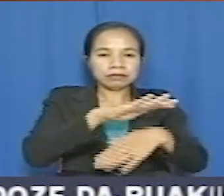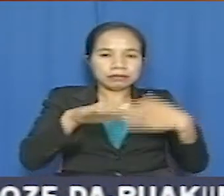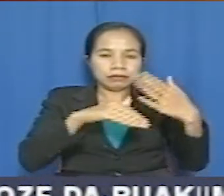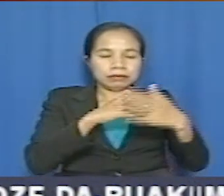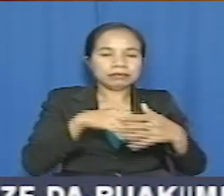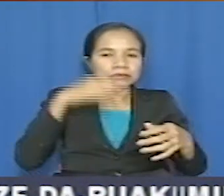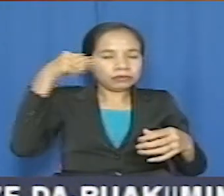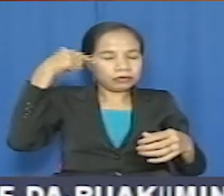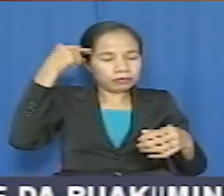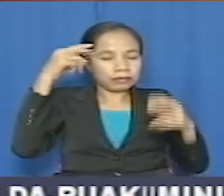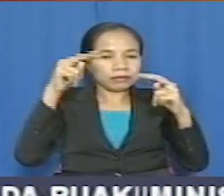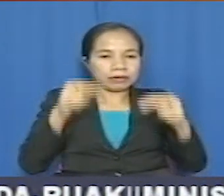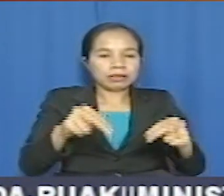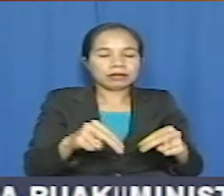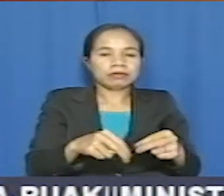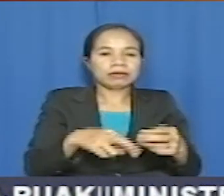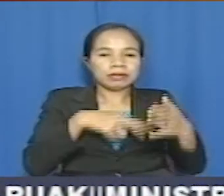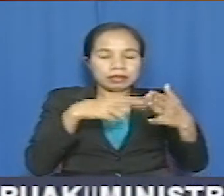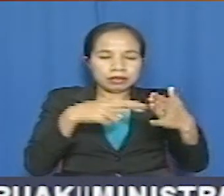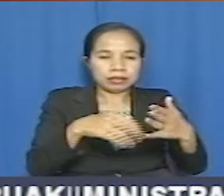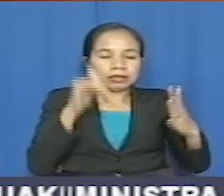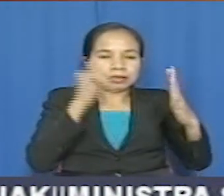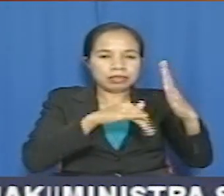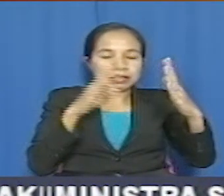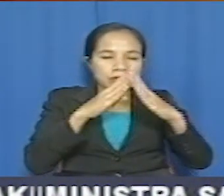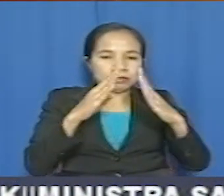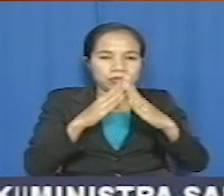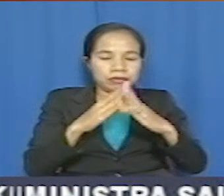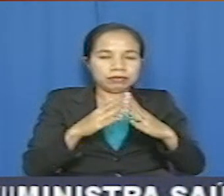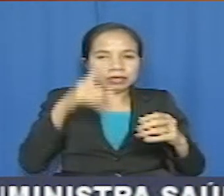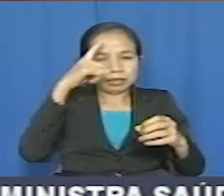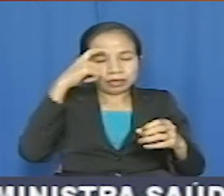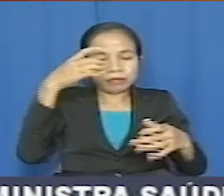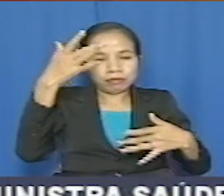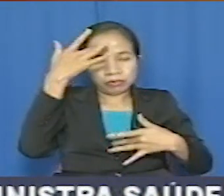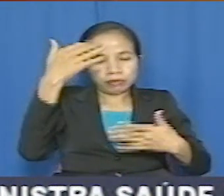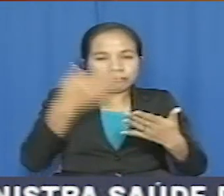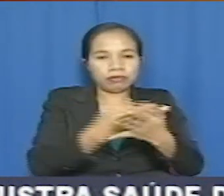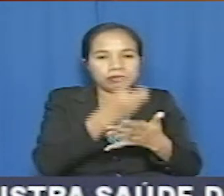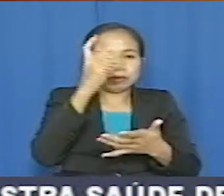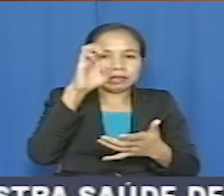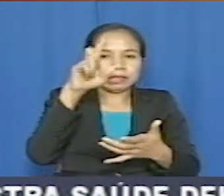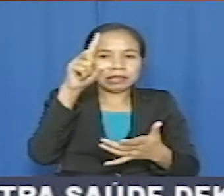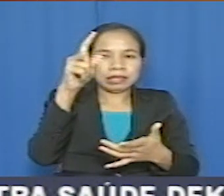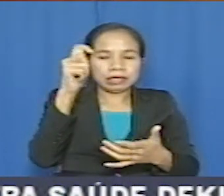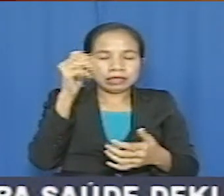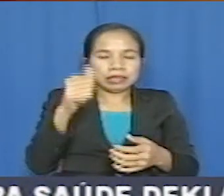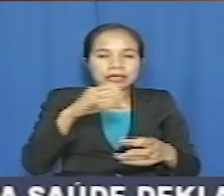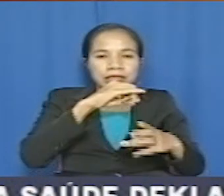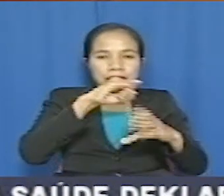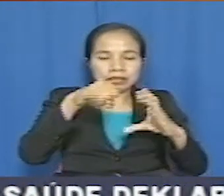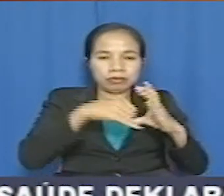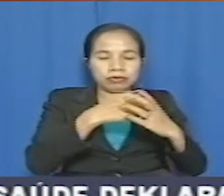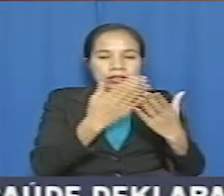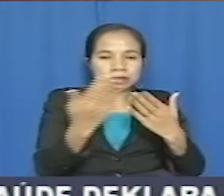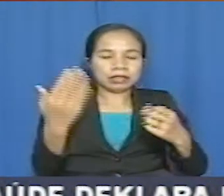Espectadores, governo tem que rolar duni medida confinamento obrigatório. Tamba variante Delta inclui limitação facilidade e